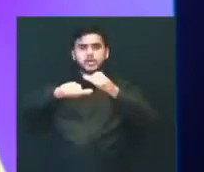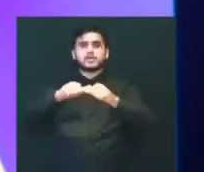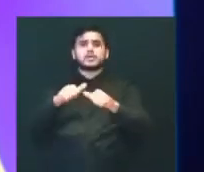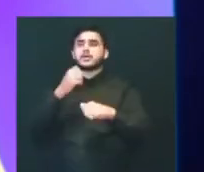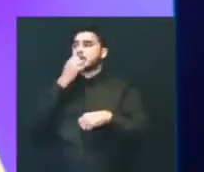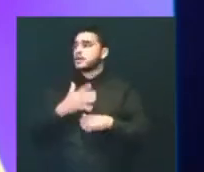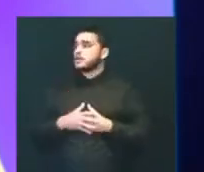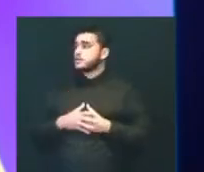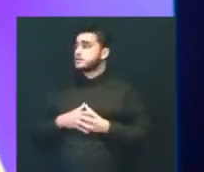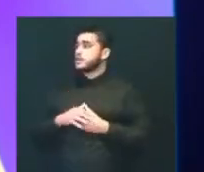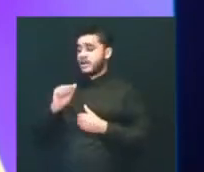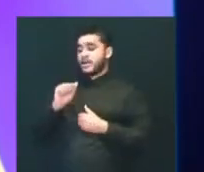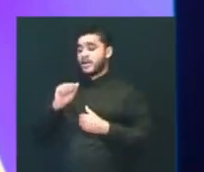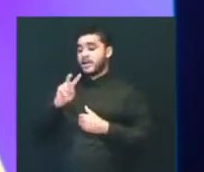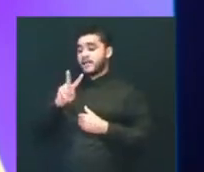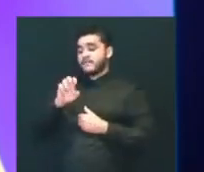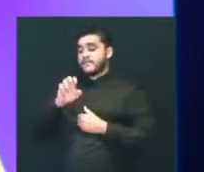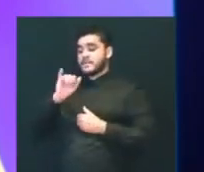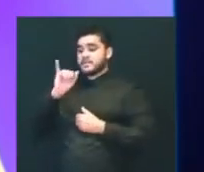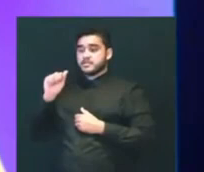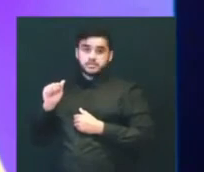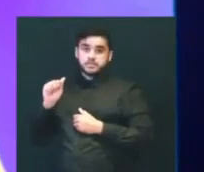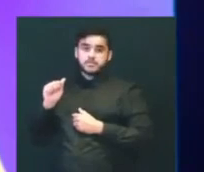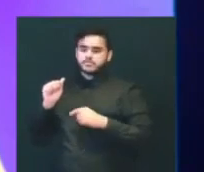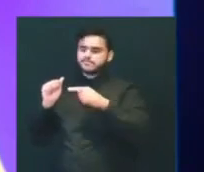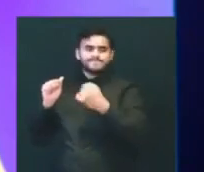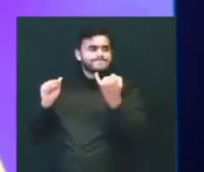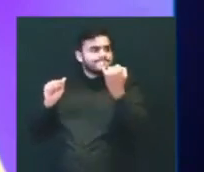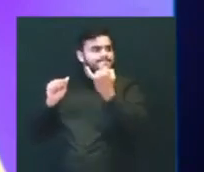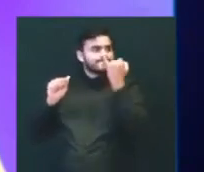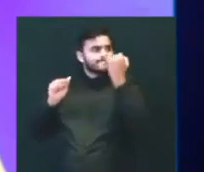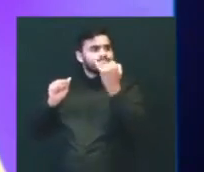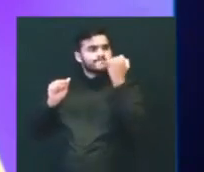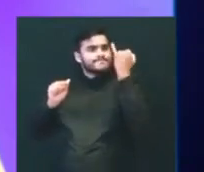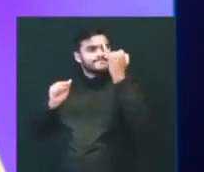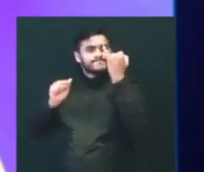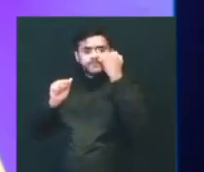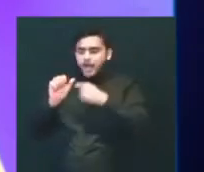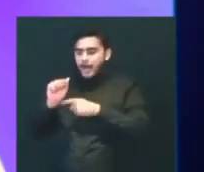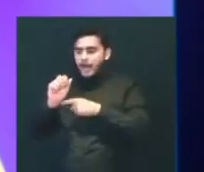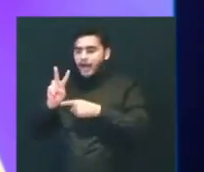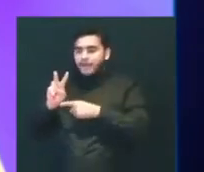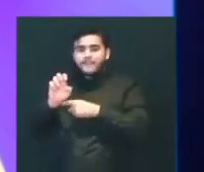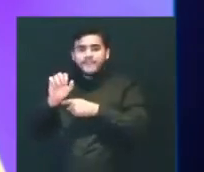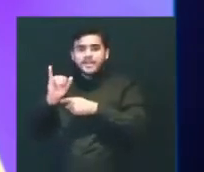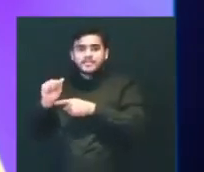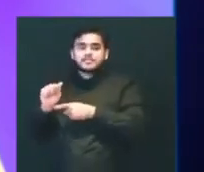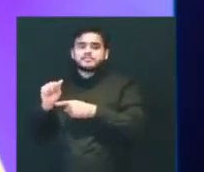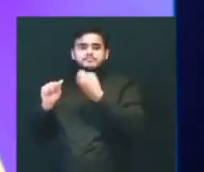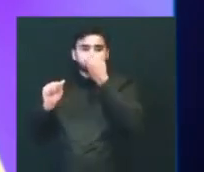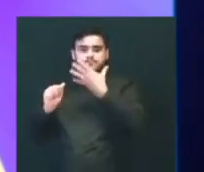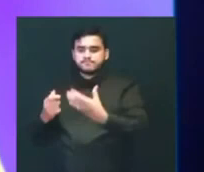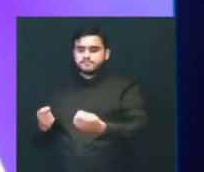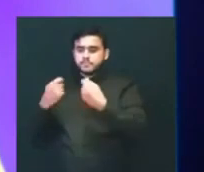diferença. Por exemplo, a aveia tem uma funcionalidade imensa, tanto na prevenção